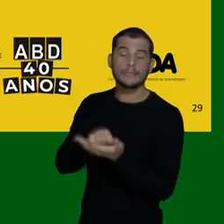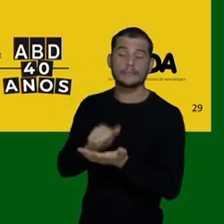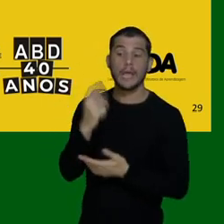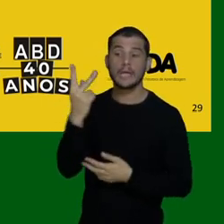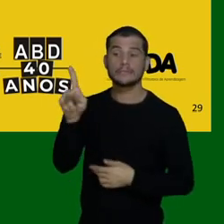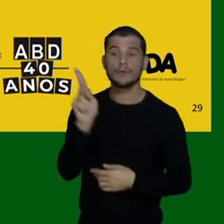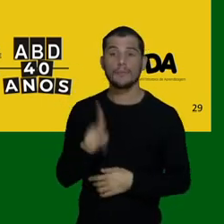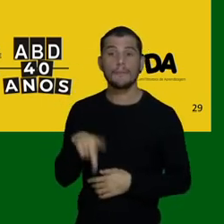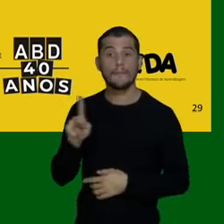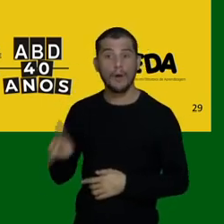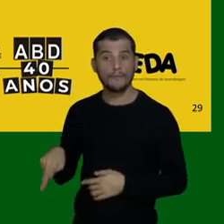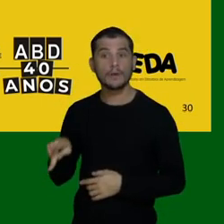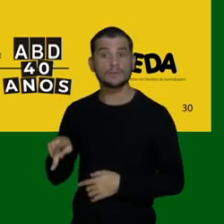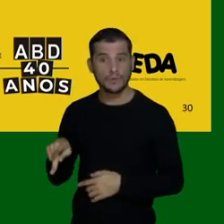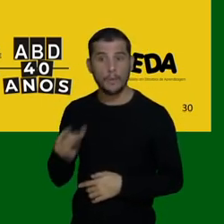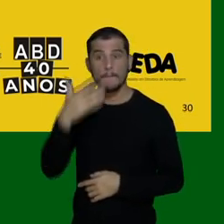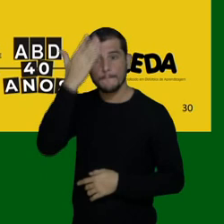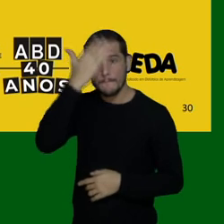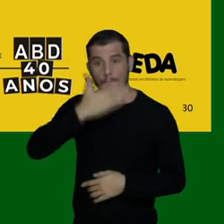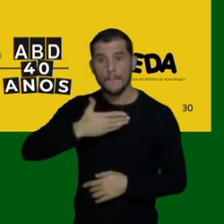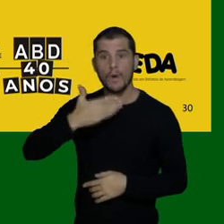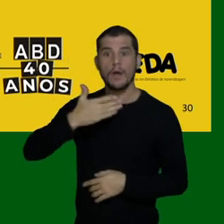que não precisaria né